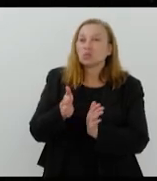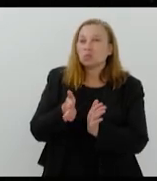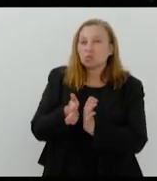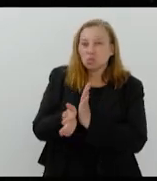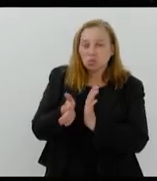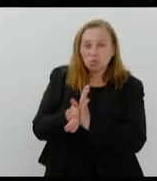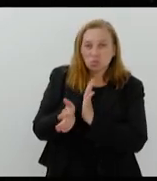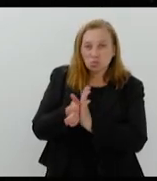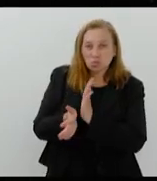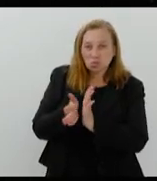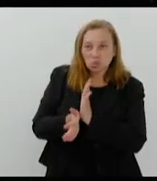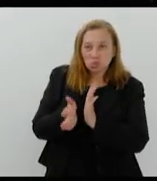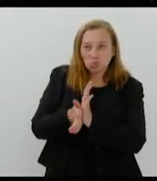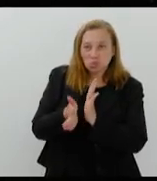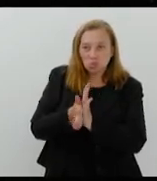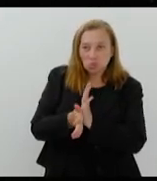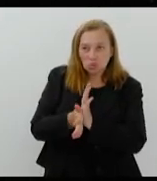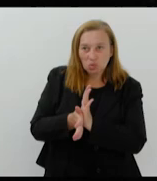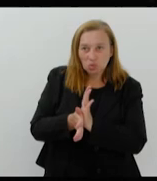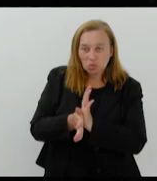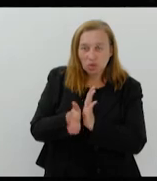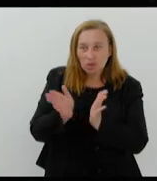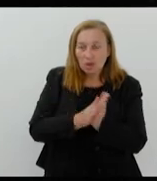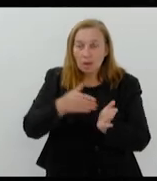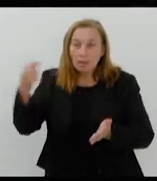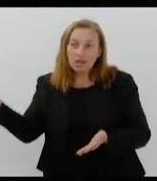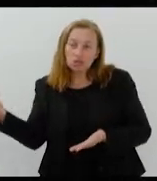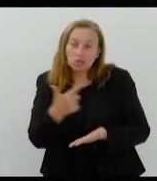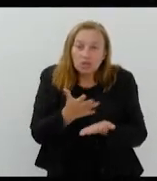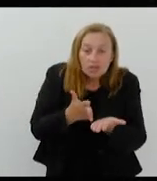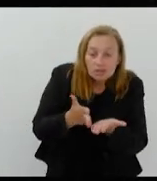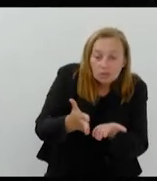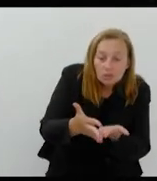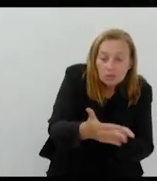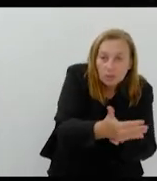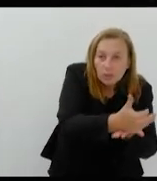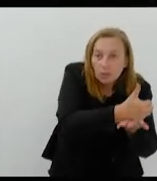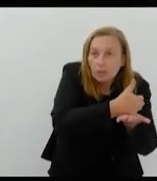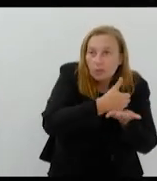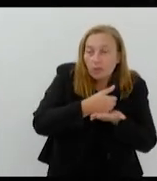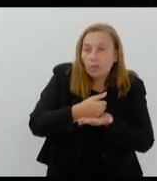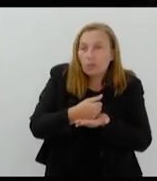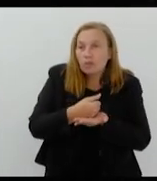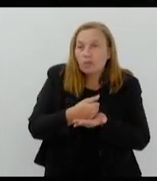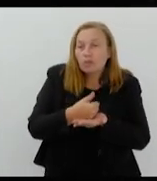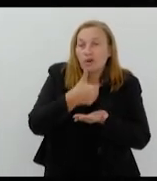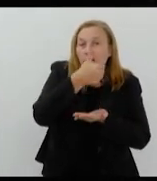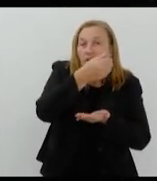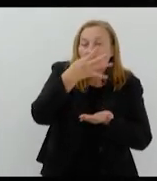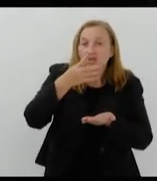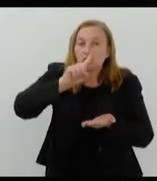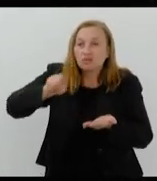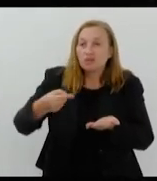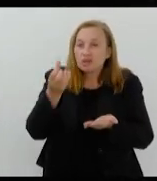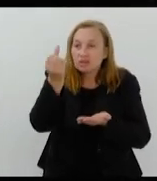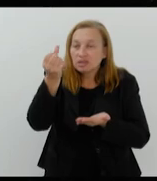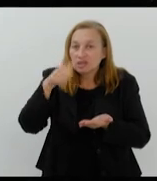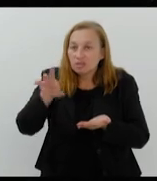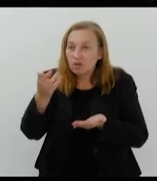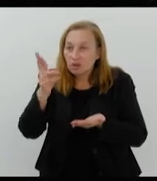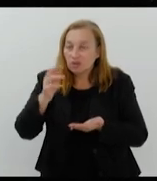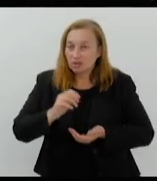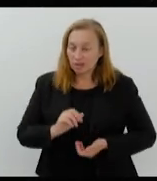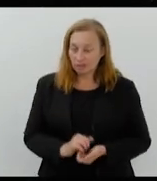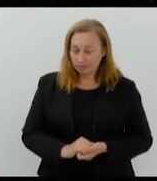fixadas são maiores que as receitas estimadas em 14,6 bilhões